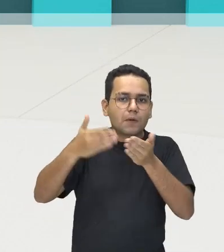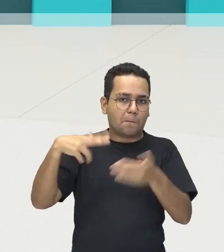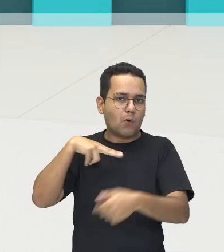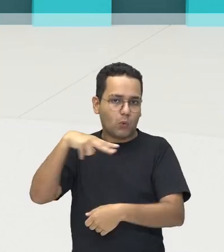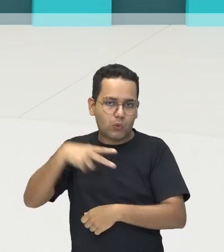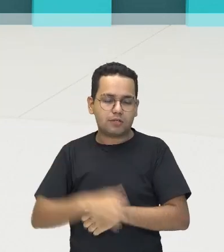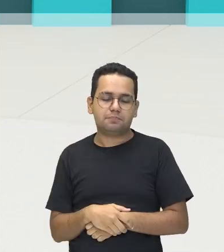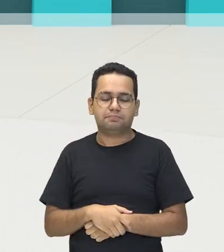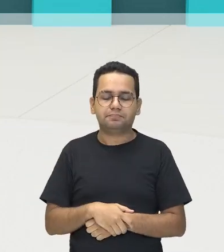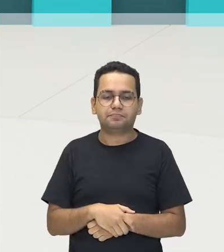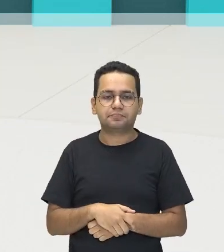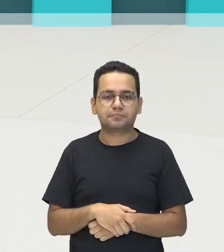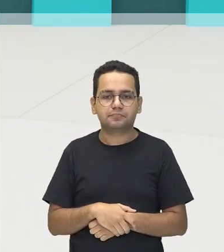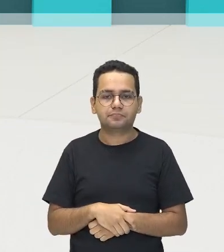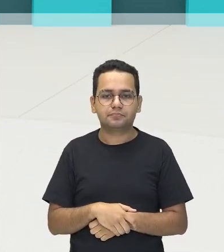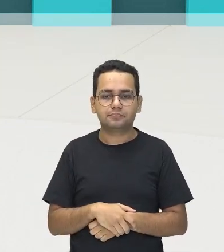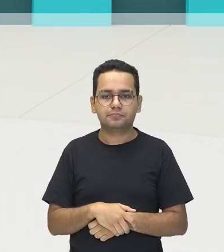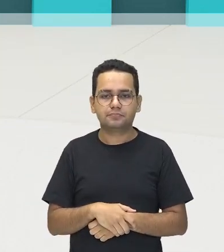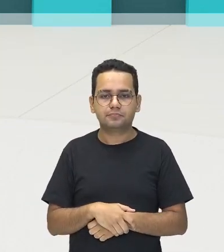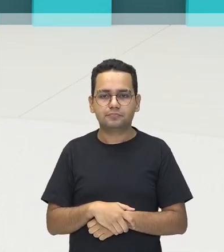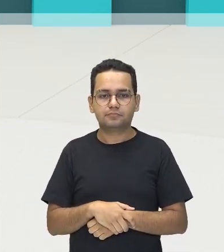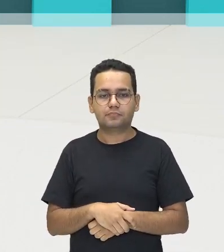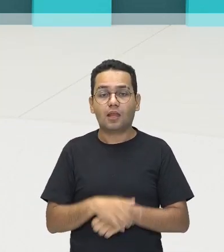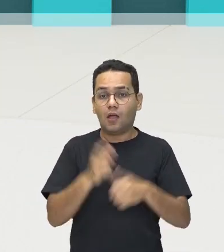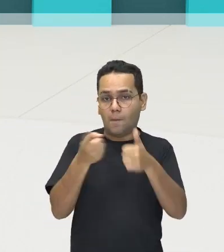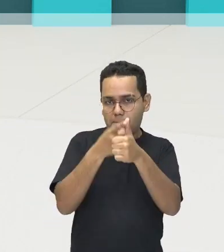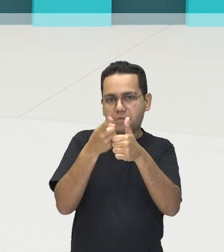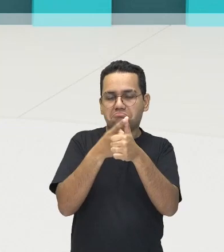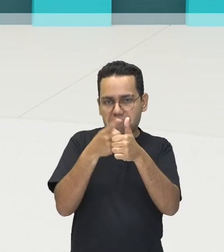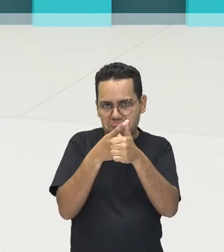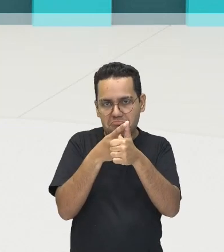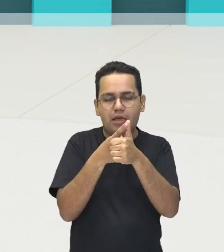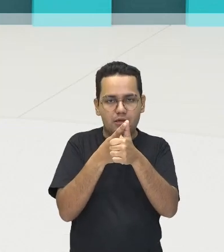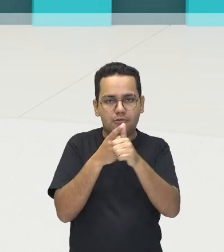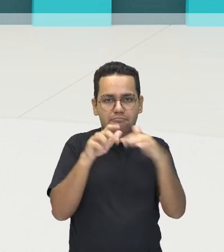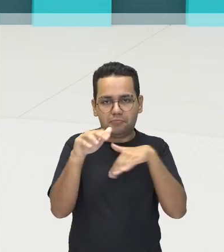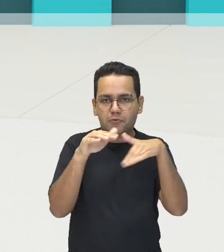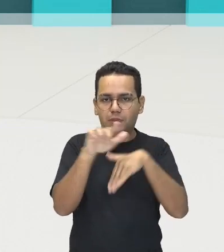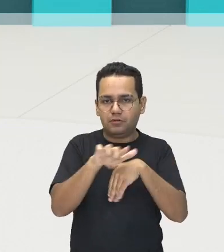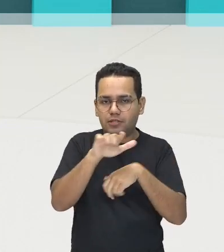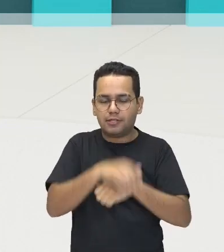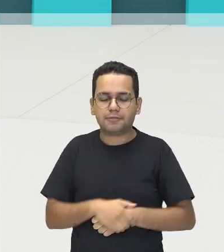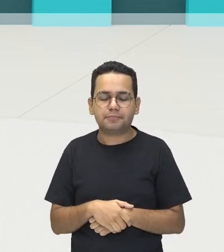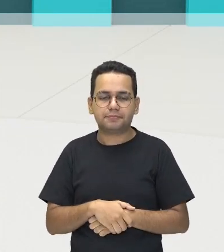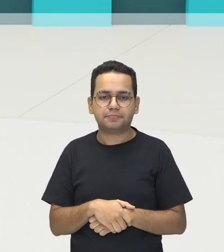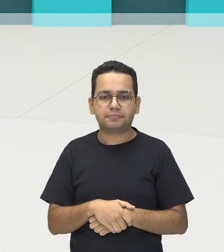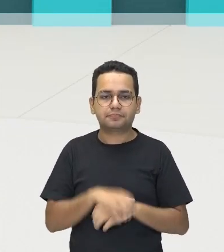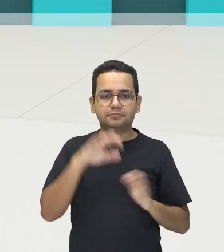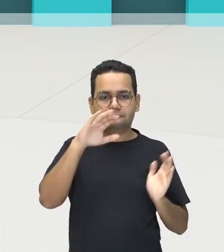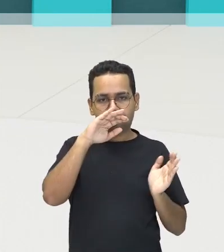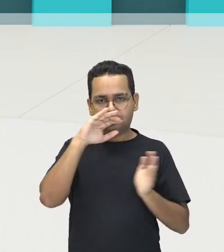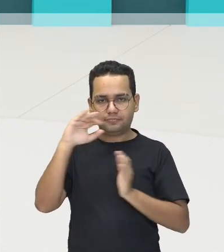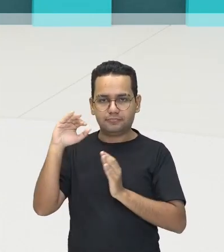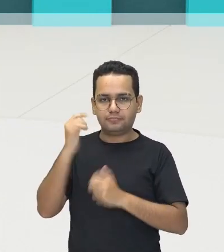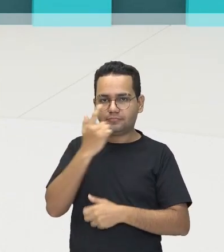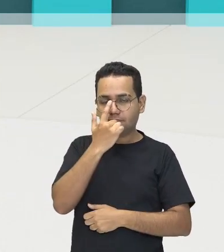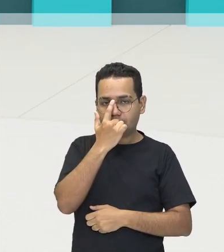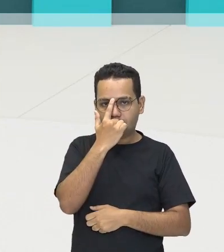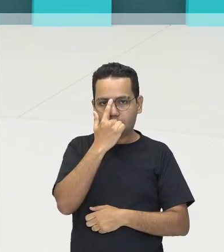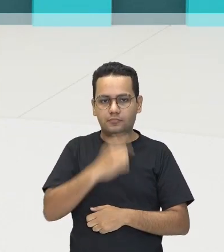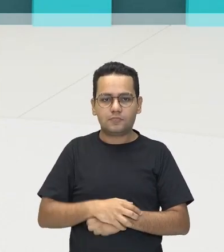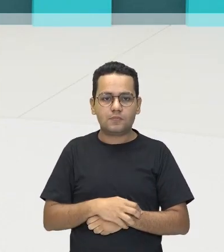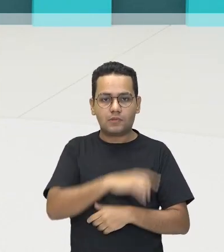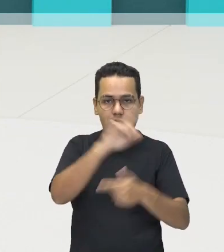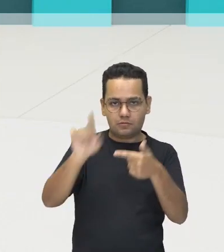primeiro momento aí literário, o primeiro movimento literário. Agora nós temos o segundo, que é o Barroco. Acompanha aí comigo.